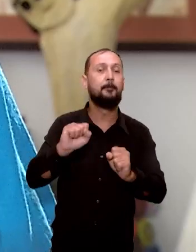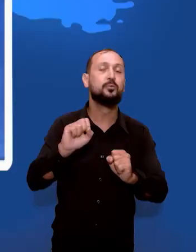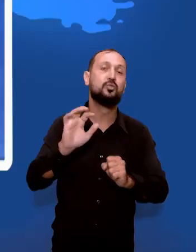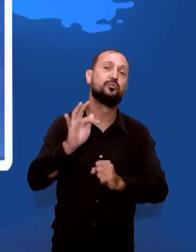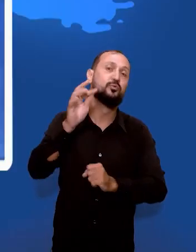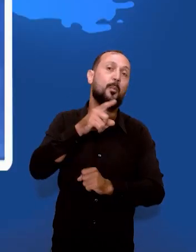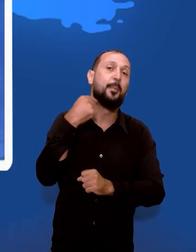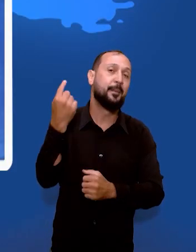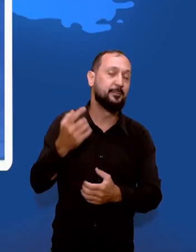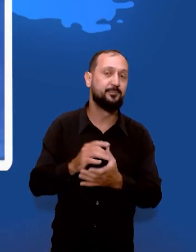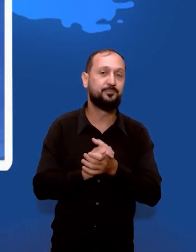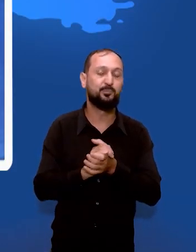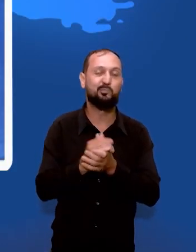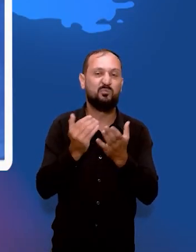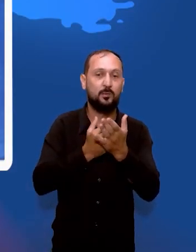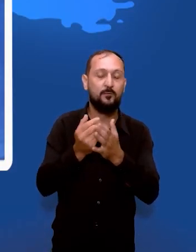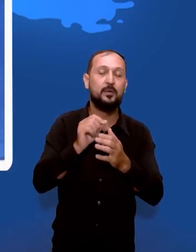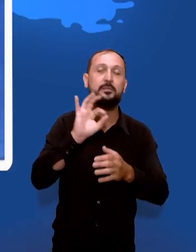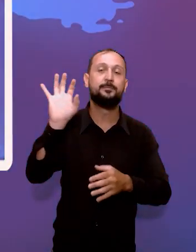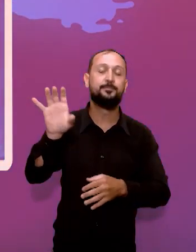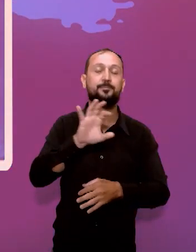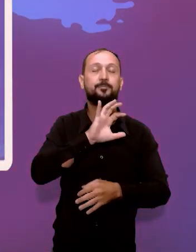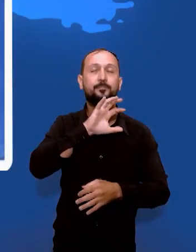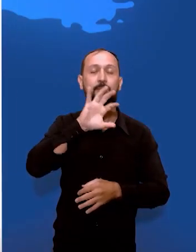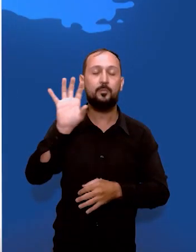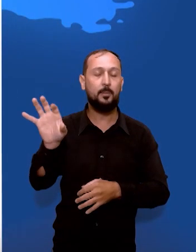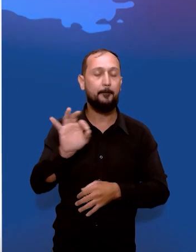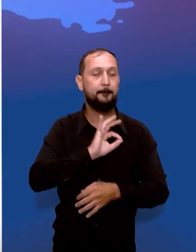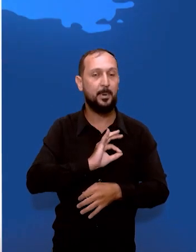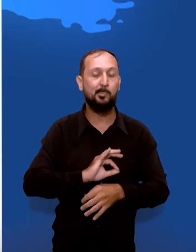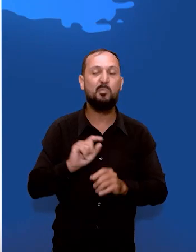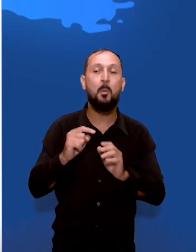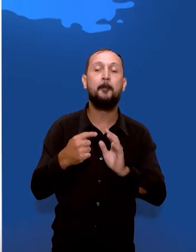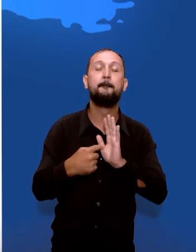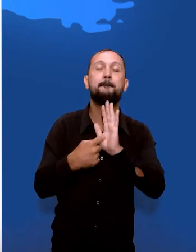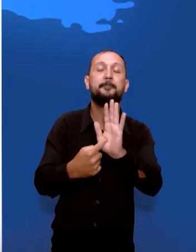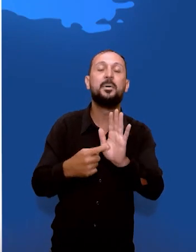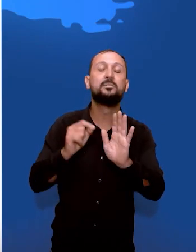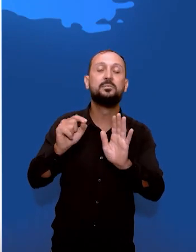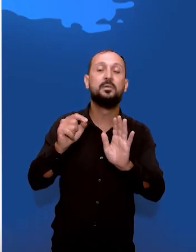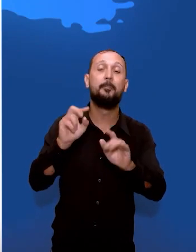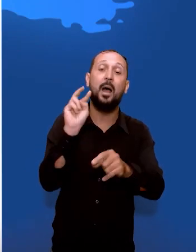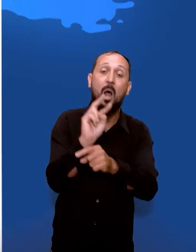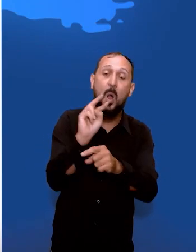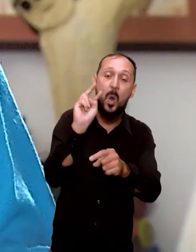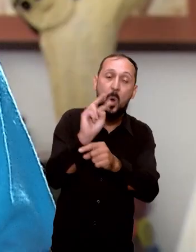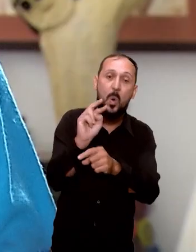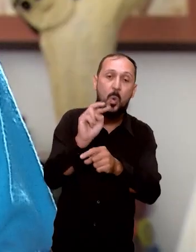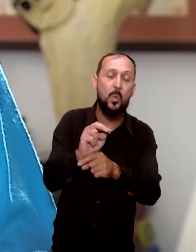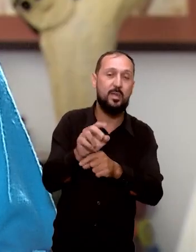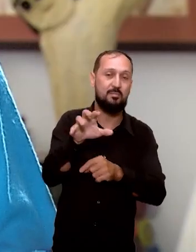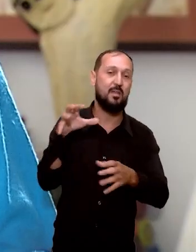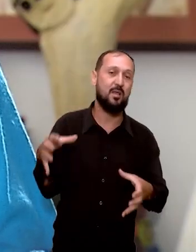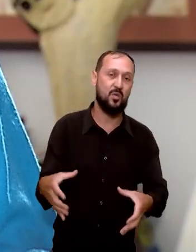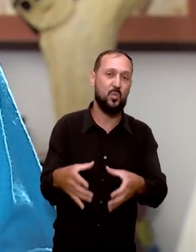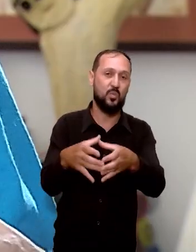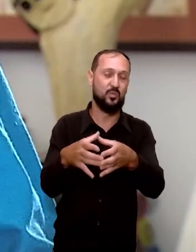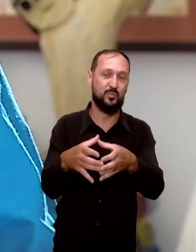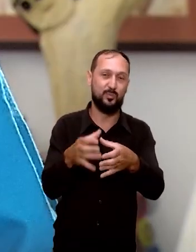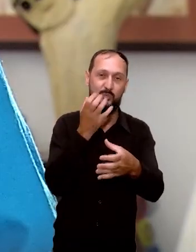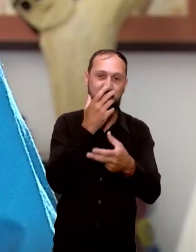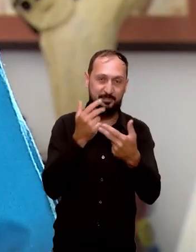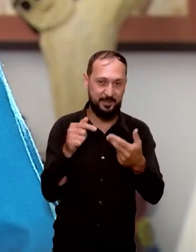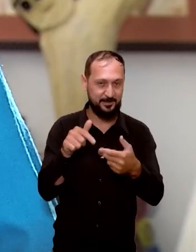ia acabar, né? Eu comecei a fazer a onça pintada pensando exatamente na preservação da